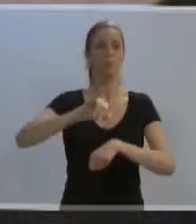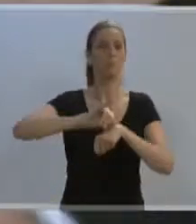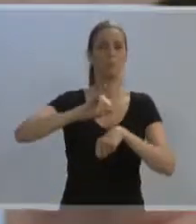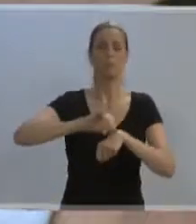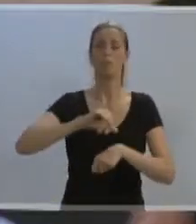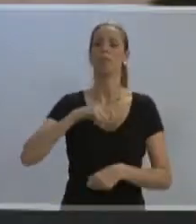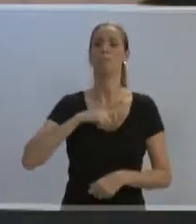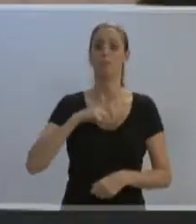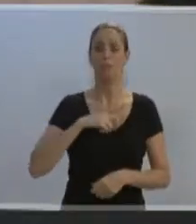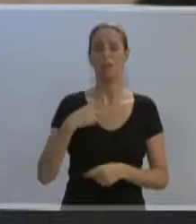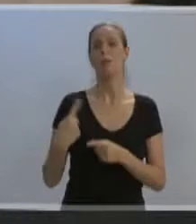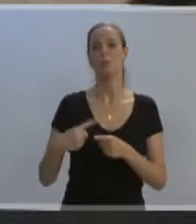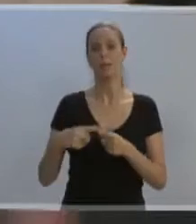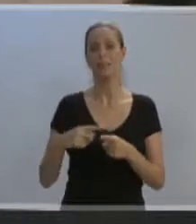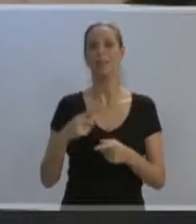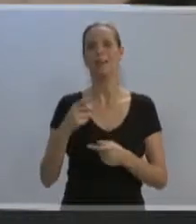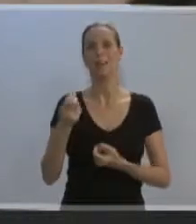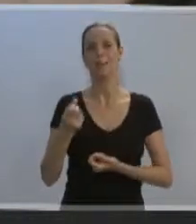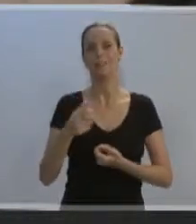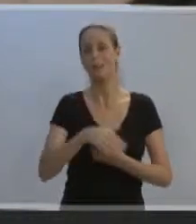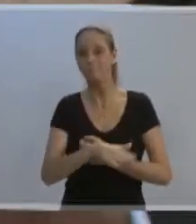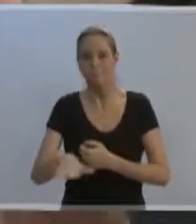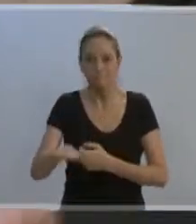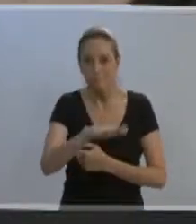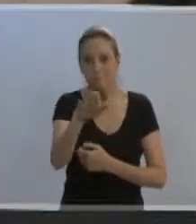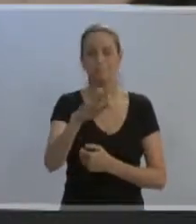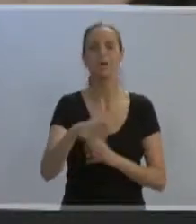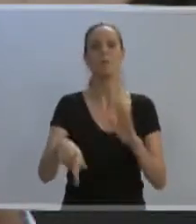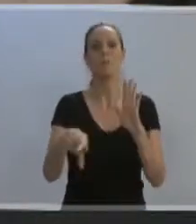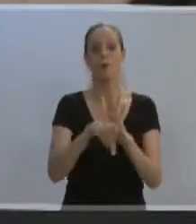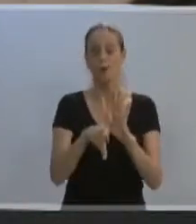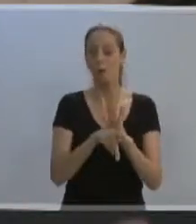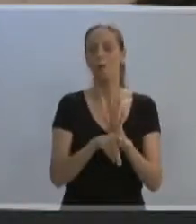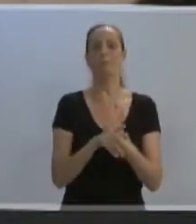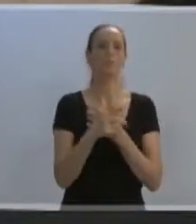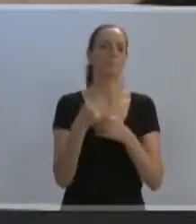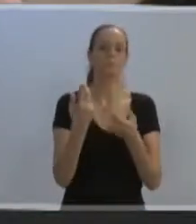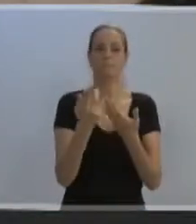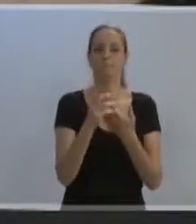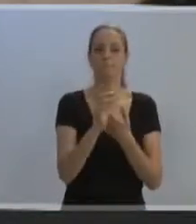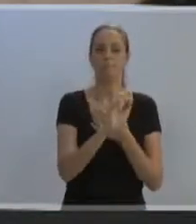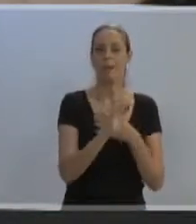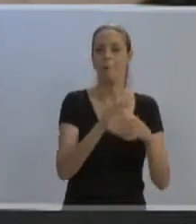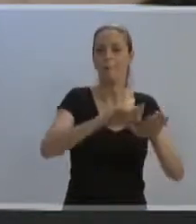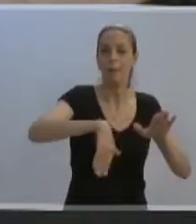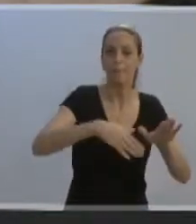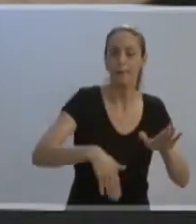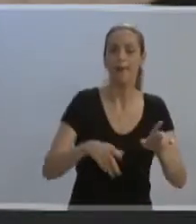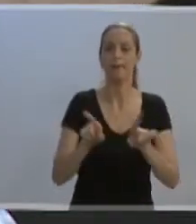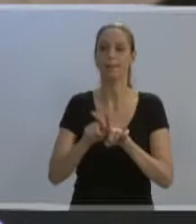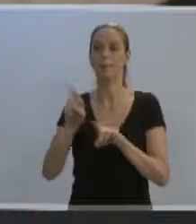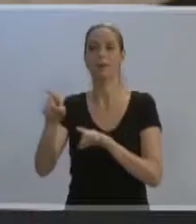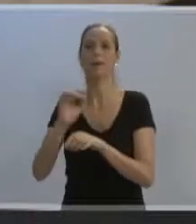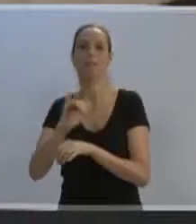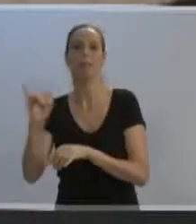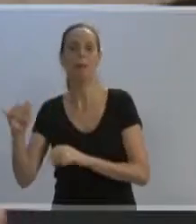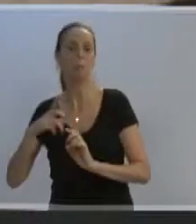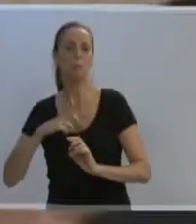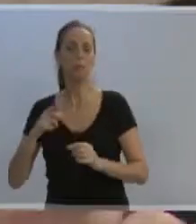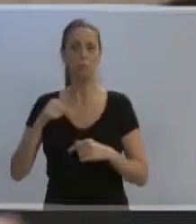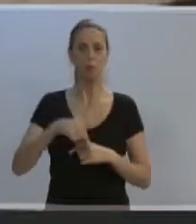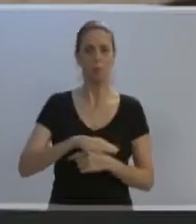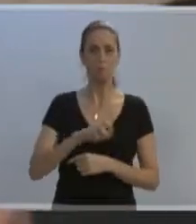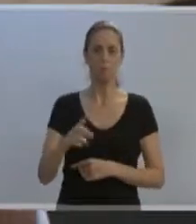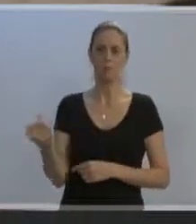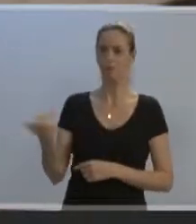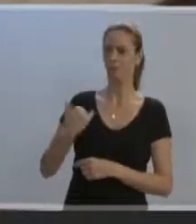você vai pro litoral vai pra municípios visível é que para indaial faixas elevadas lombadas enfim e aqui em blumenau diz que não pode que é permitido porque isso